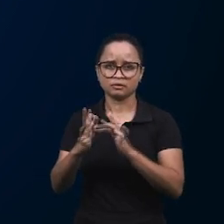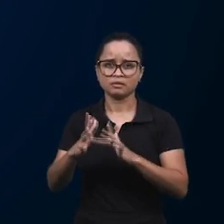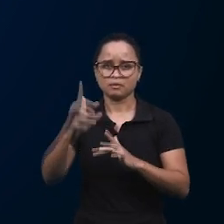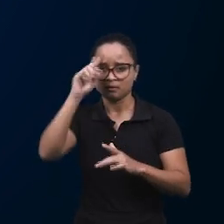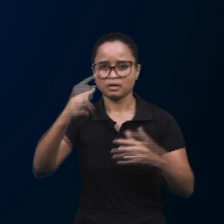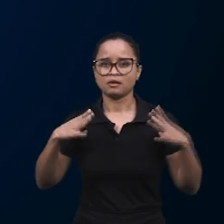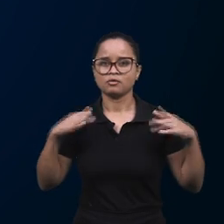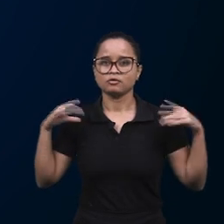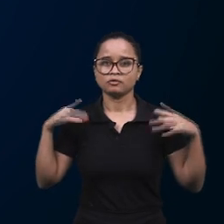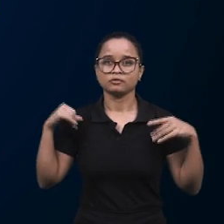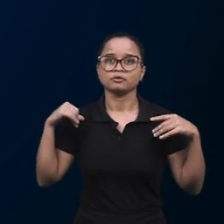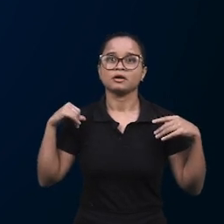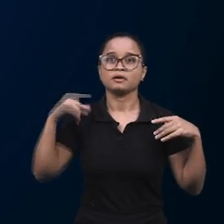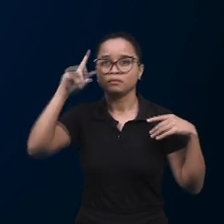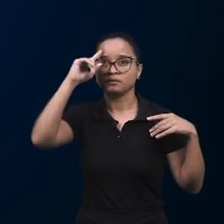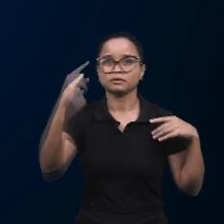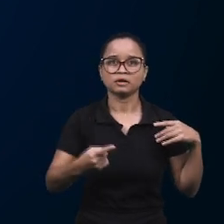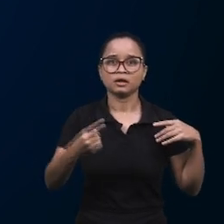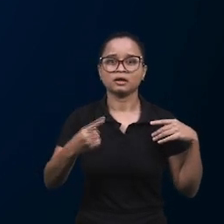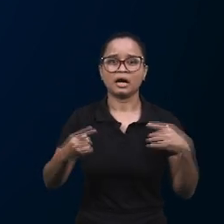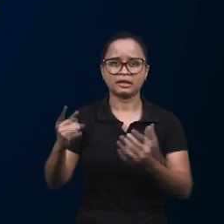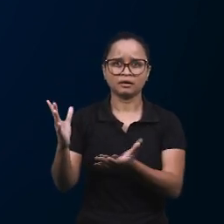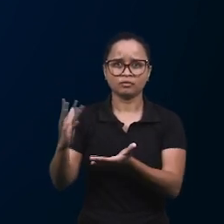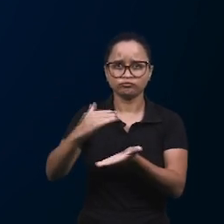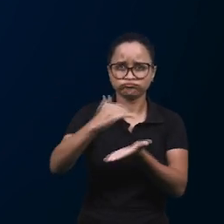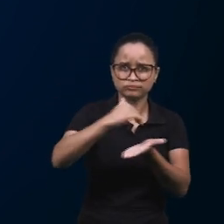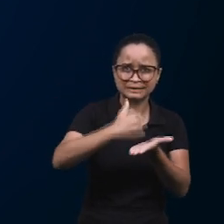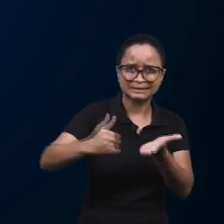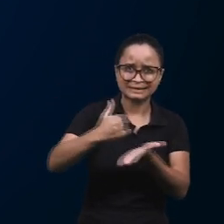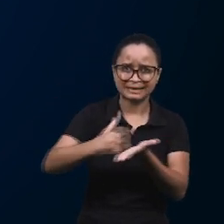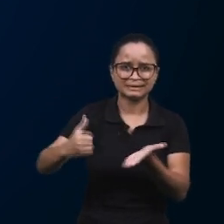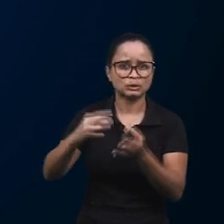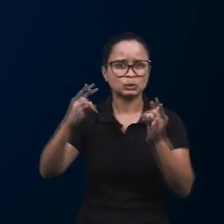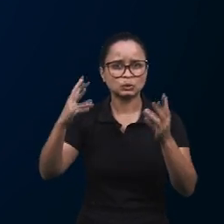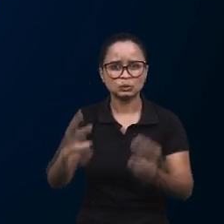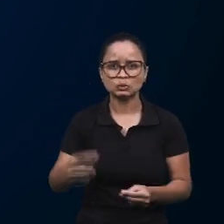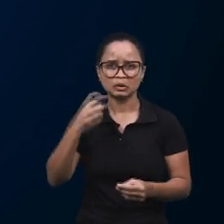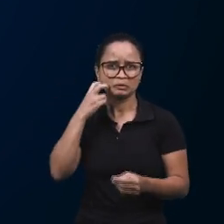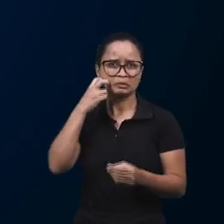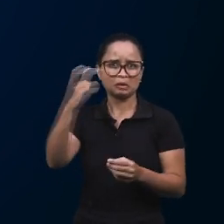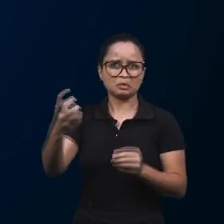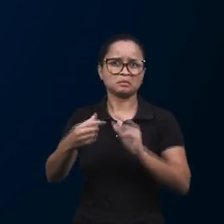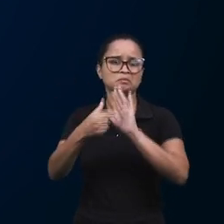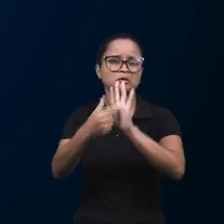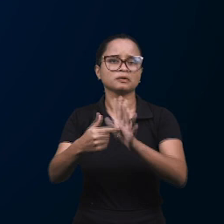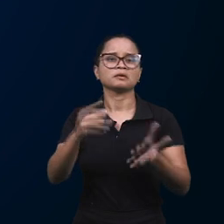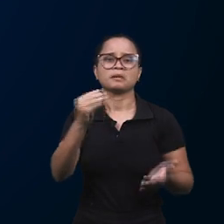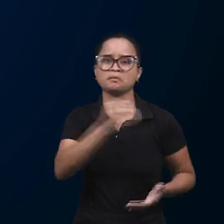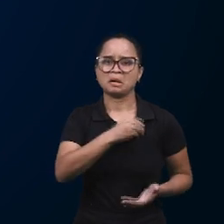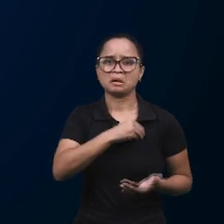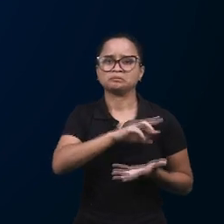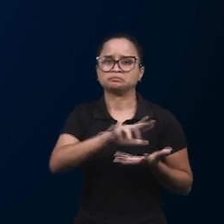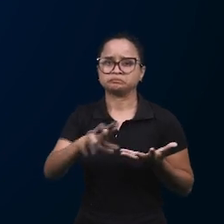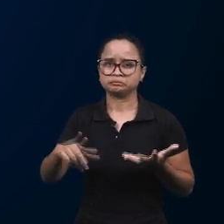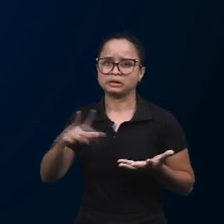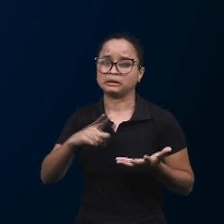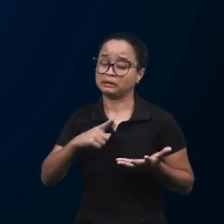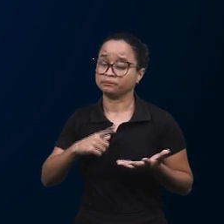seu reino tudo que causa escândalo e os que cometem iniquidade. Agora 49,